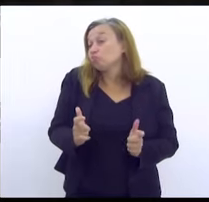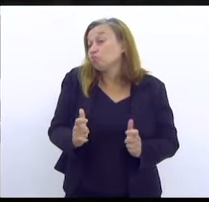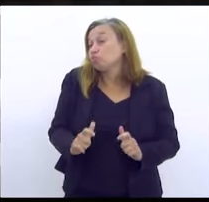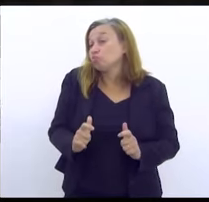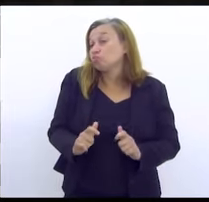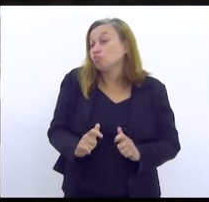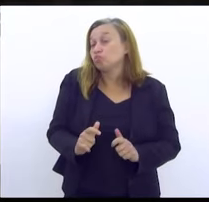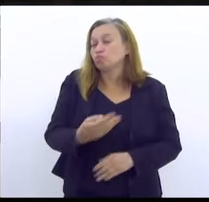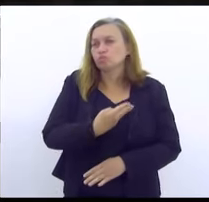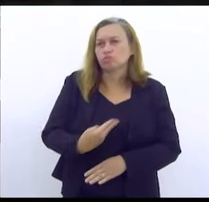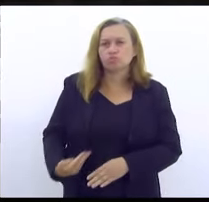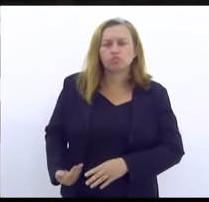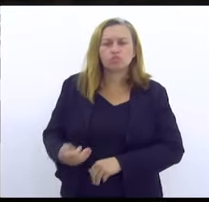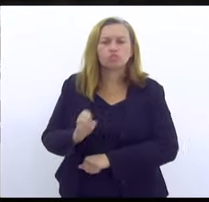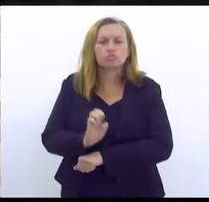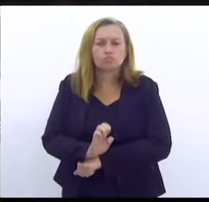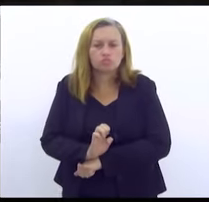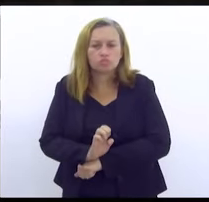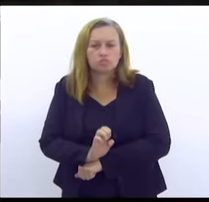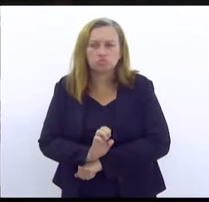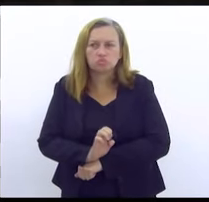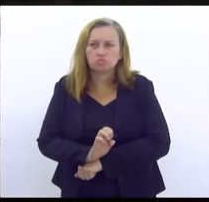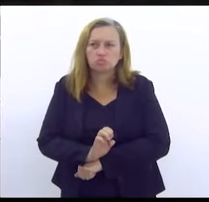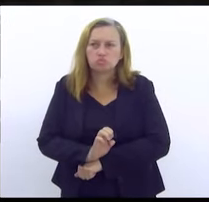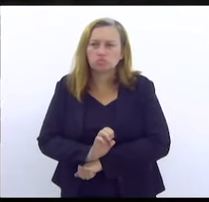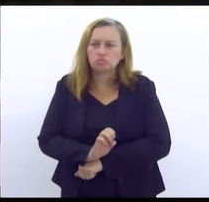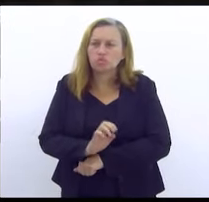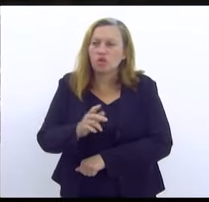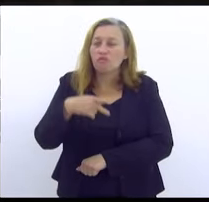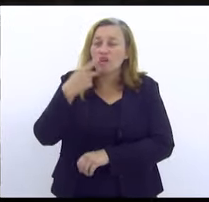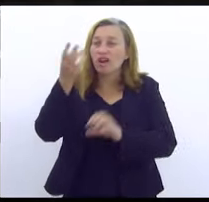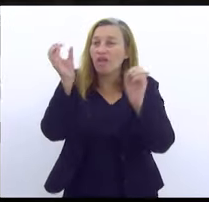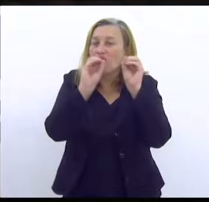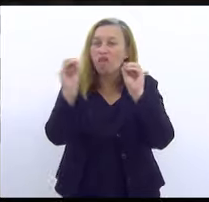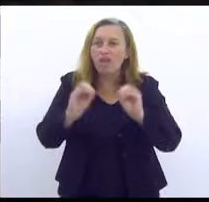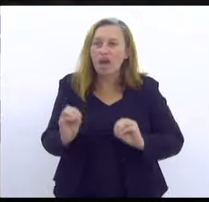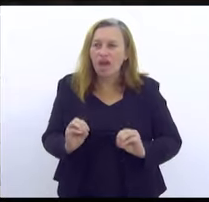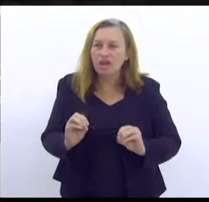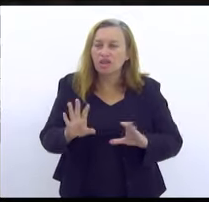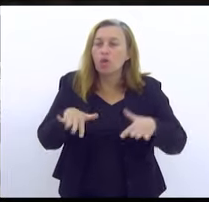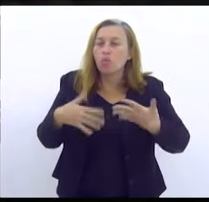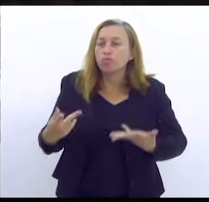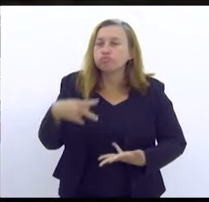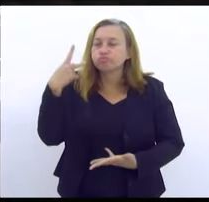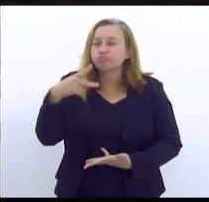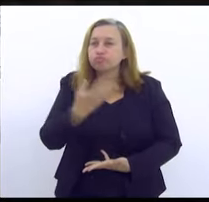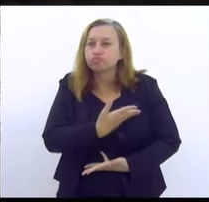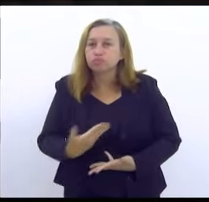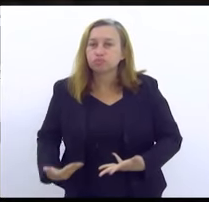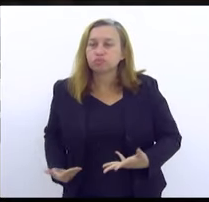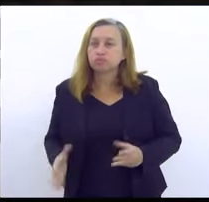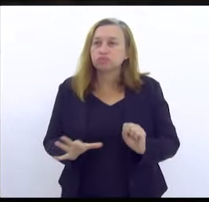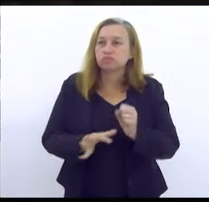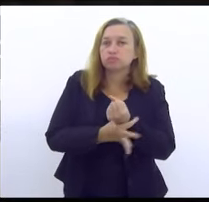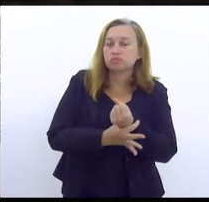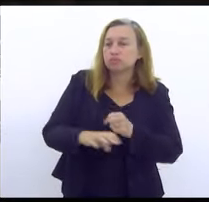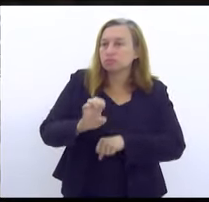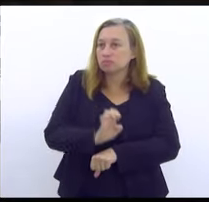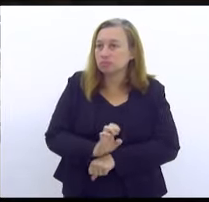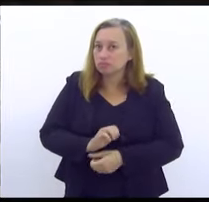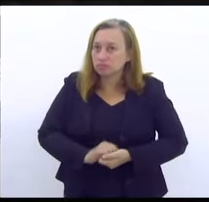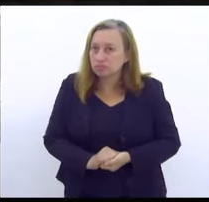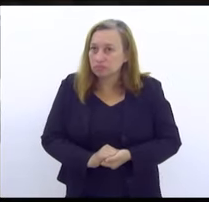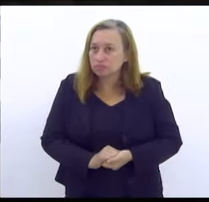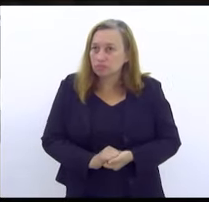o governador do estado não aparece para dizer qual é a real política de segurança pública do estado. Abre-se